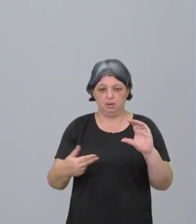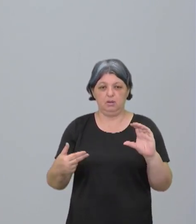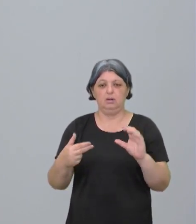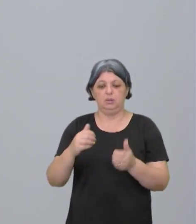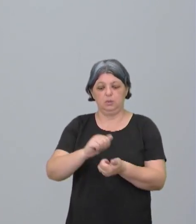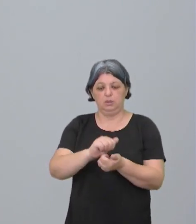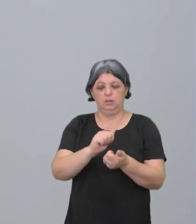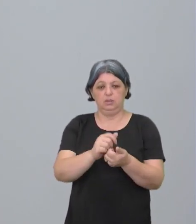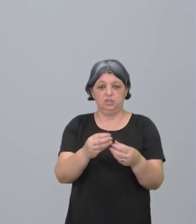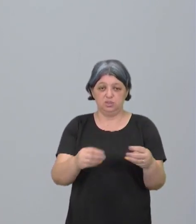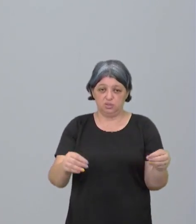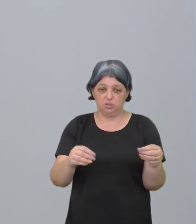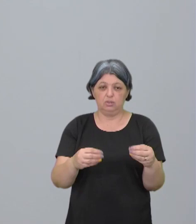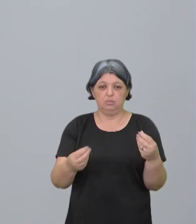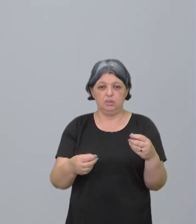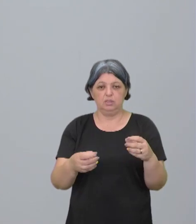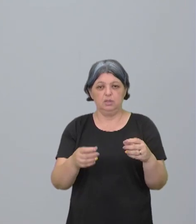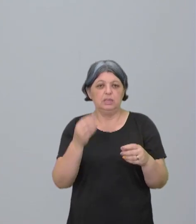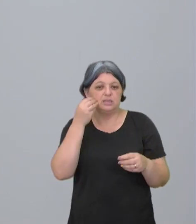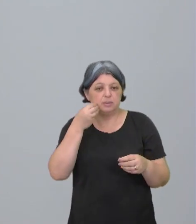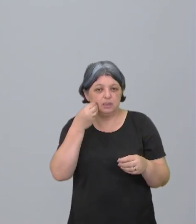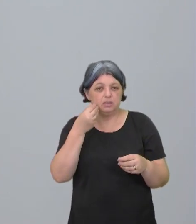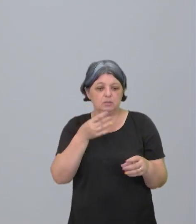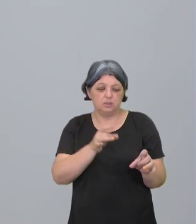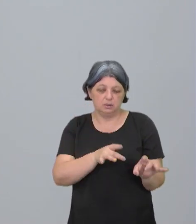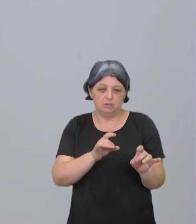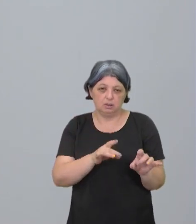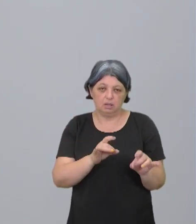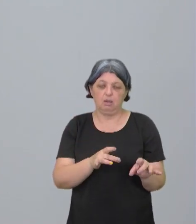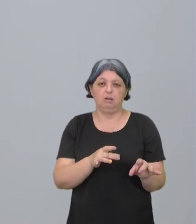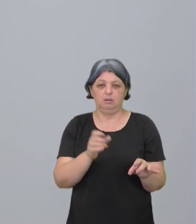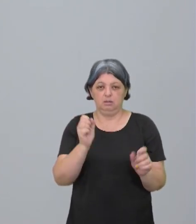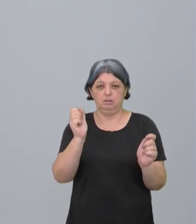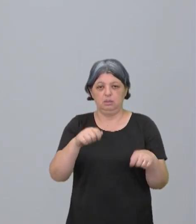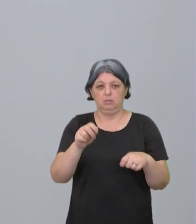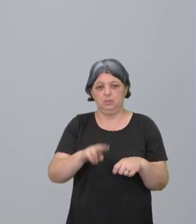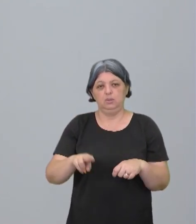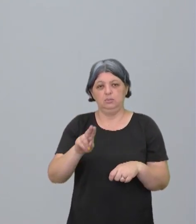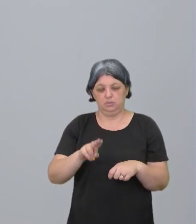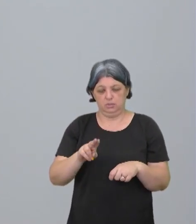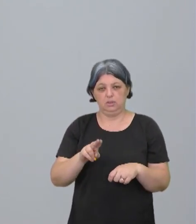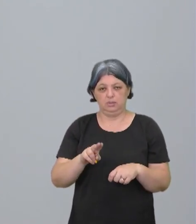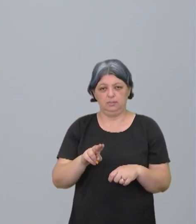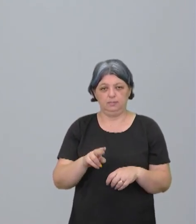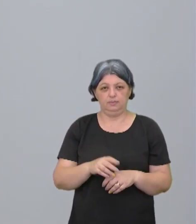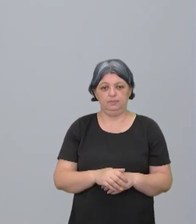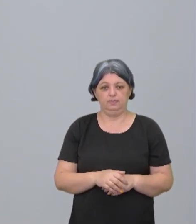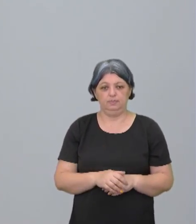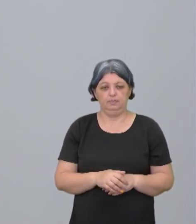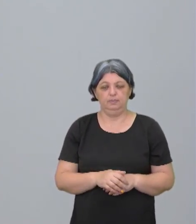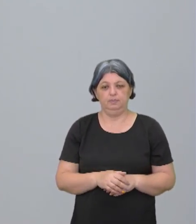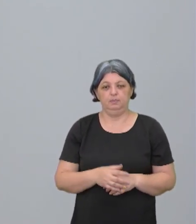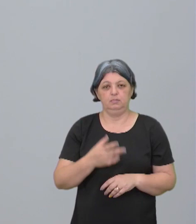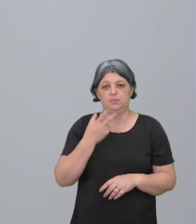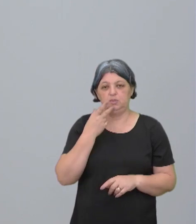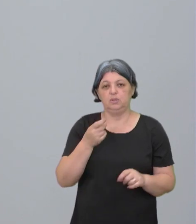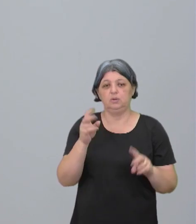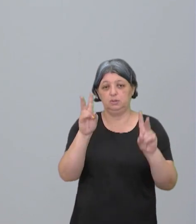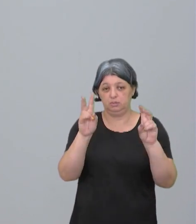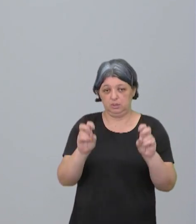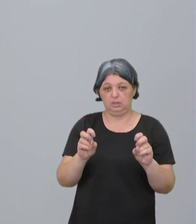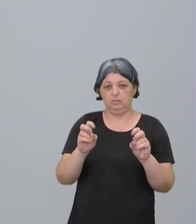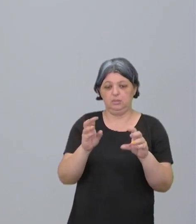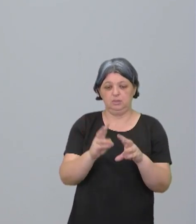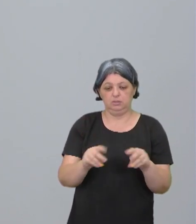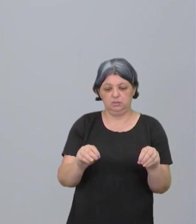de experimentos, técnicas que podem ser aí utilizadas para a gente falar sobre as questões aí do solo.